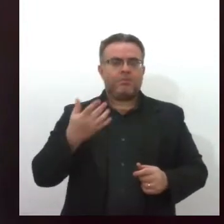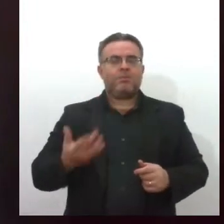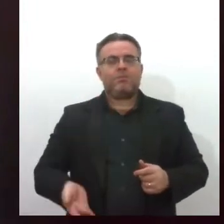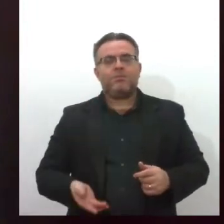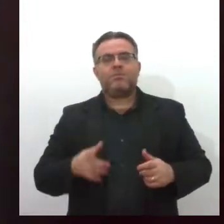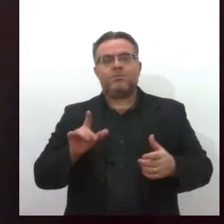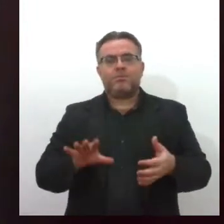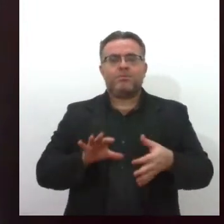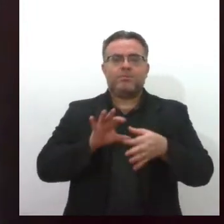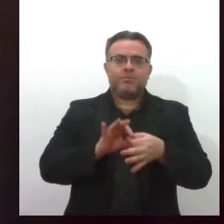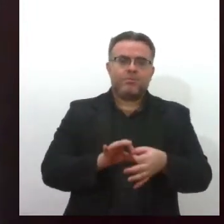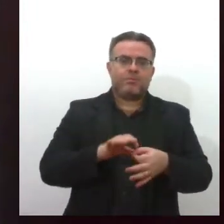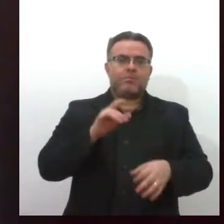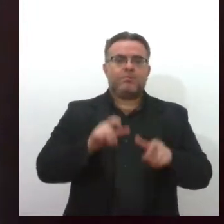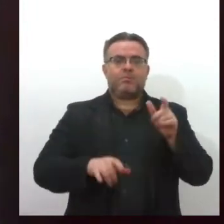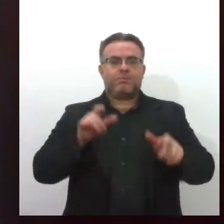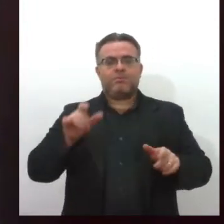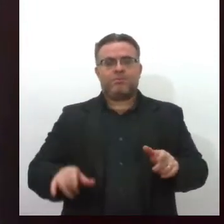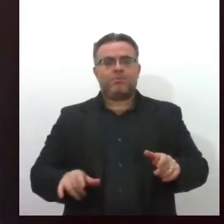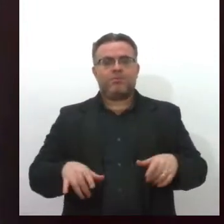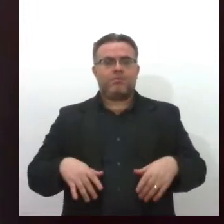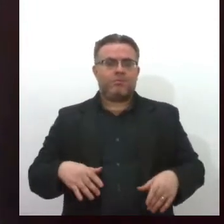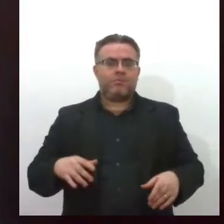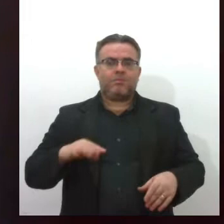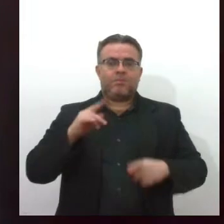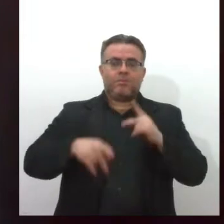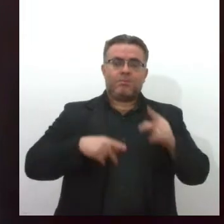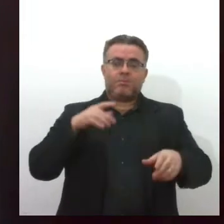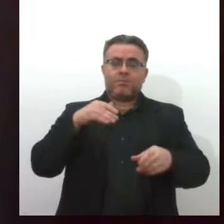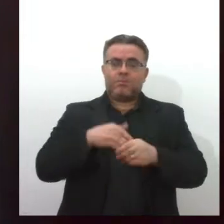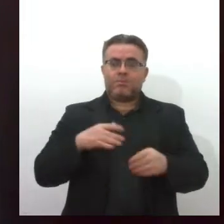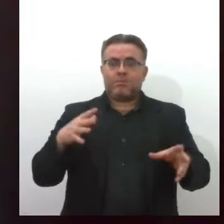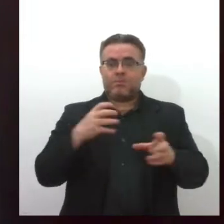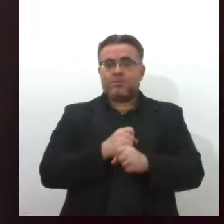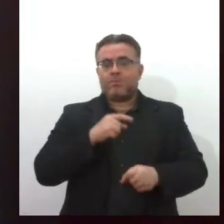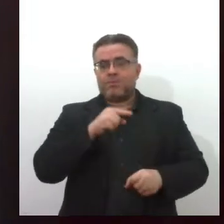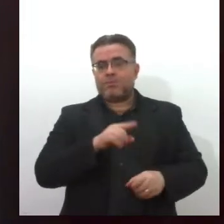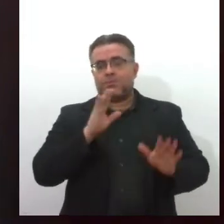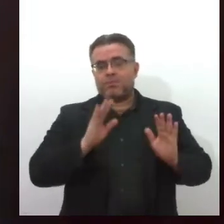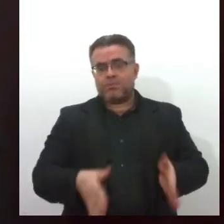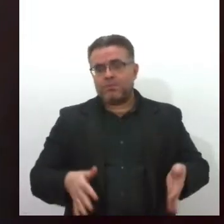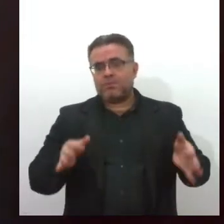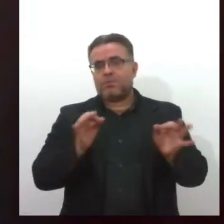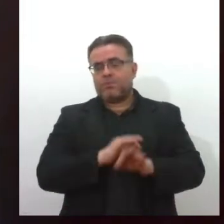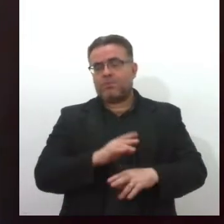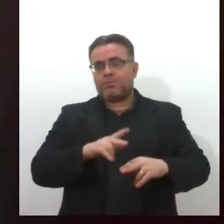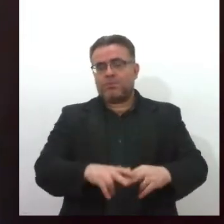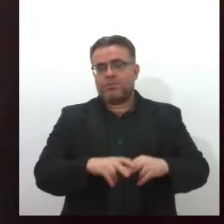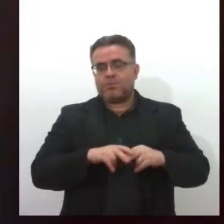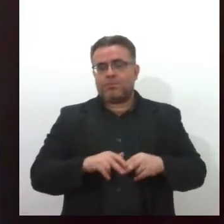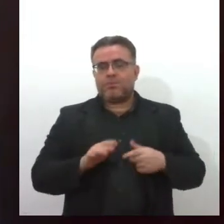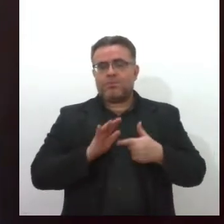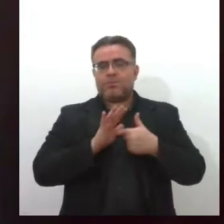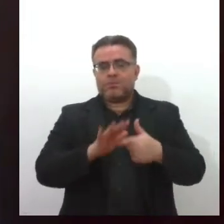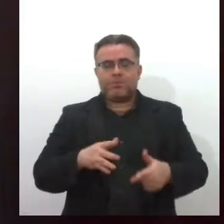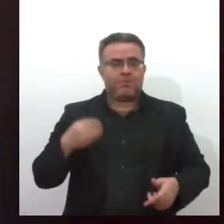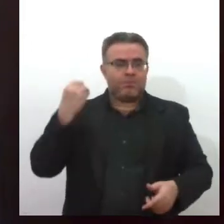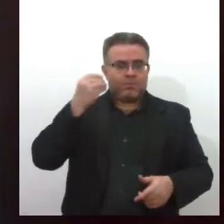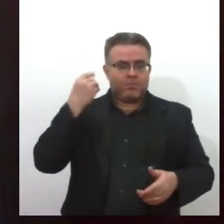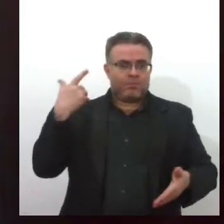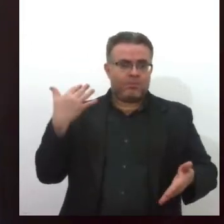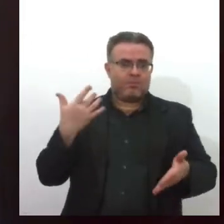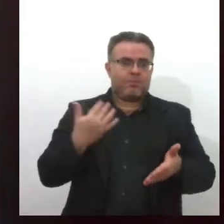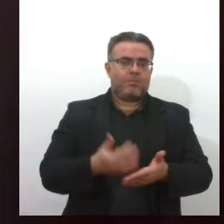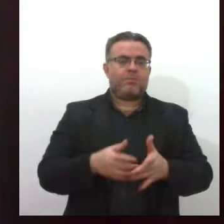24 cidadãos investidos no mandato popular, né, de deputado estadual, e essas pessoas trazem as suas experiências, trazem as suas